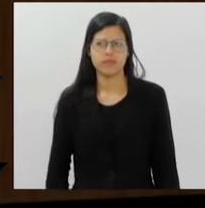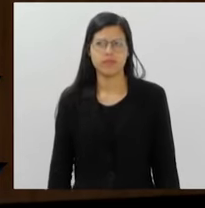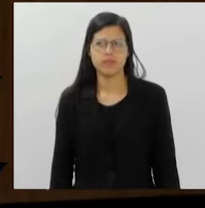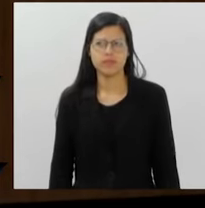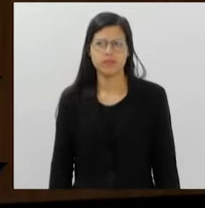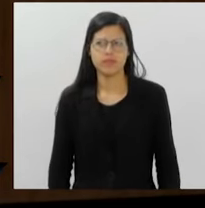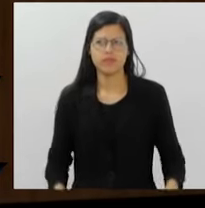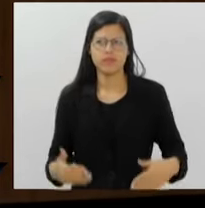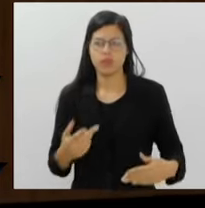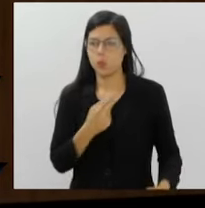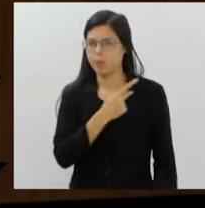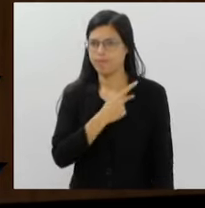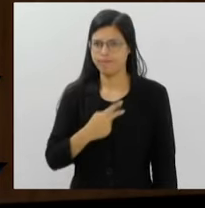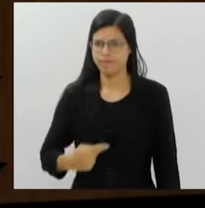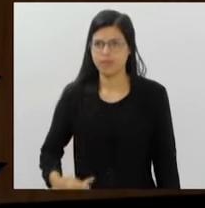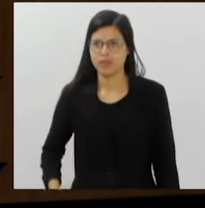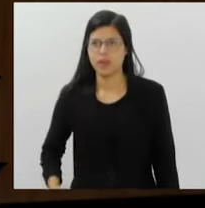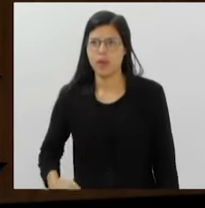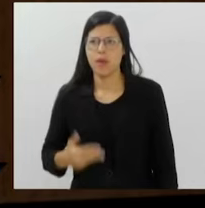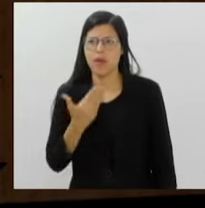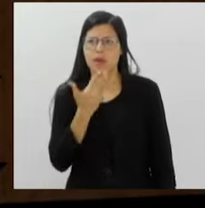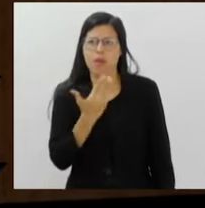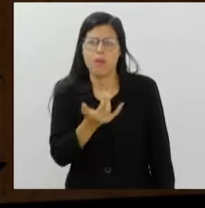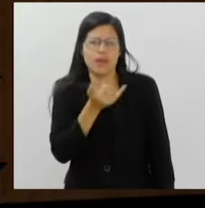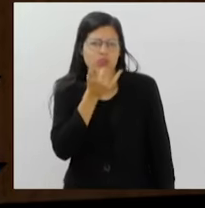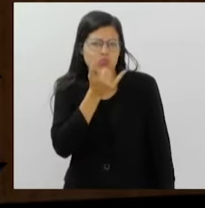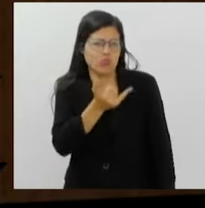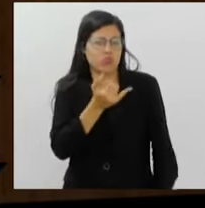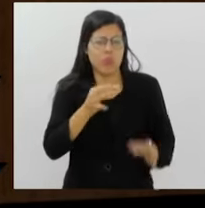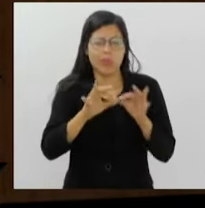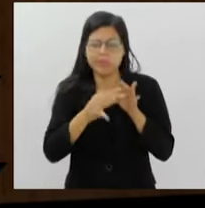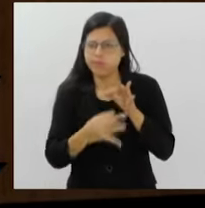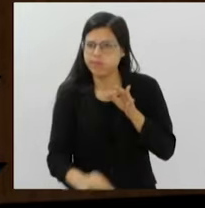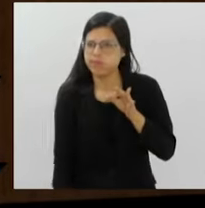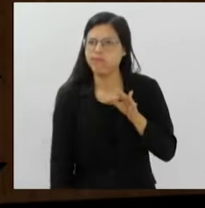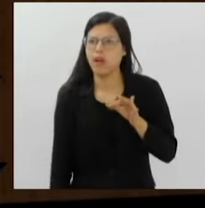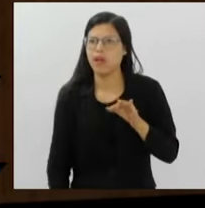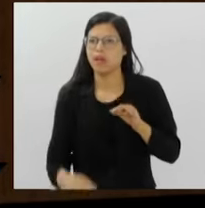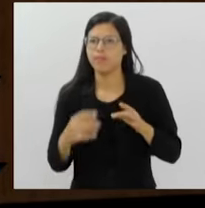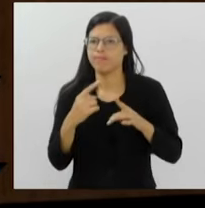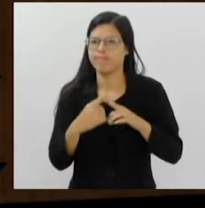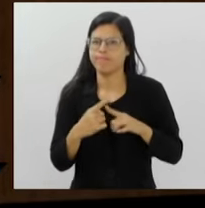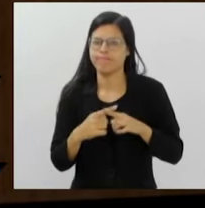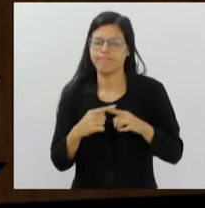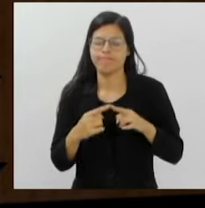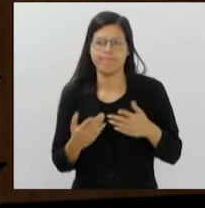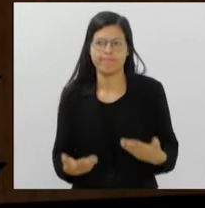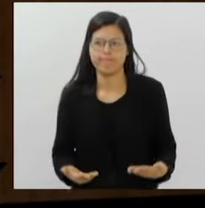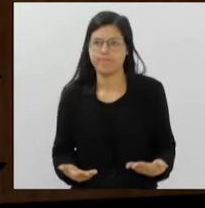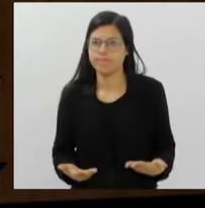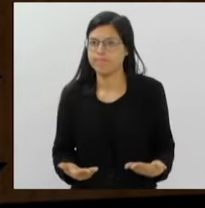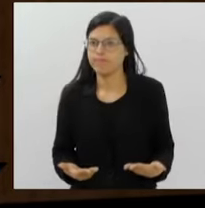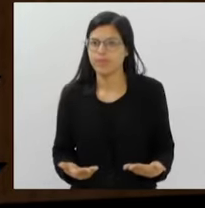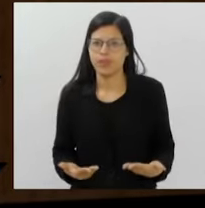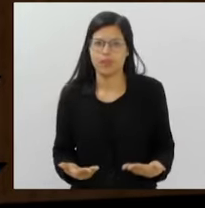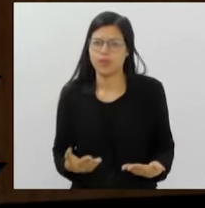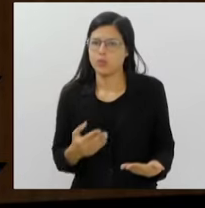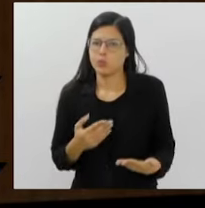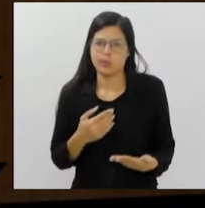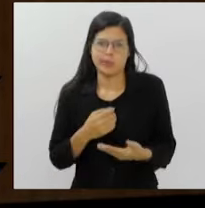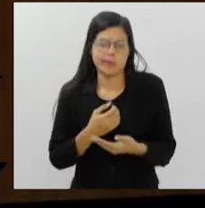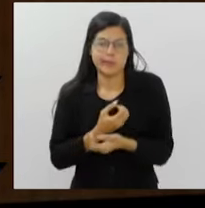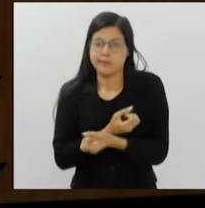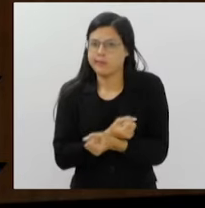Senhor presidente, peço perdão por me estender por tanto tempo, mas não era mais